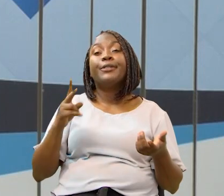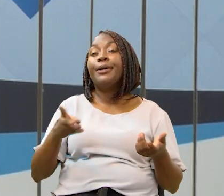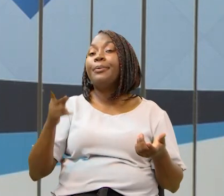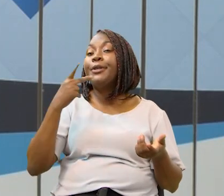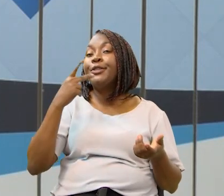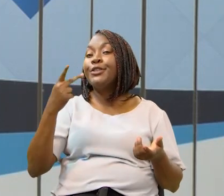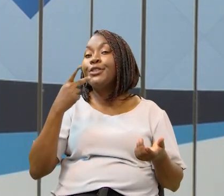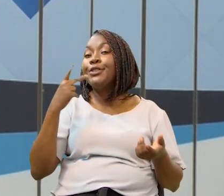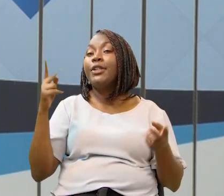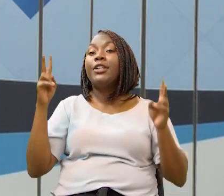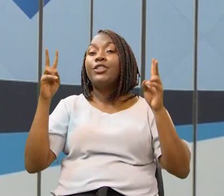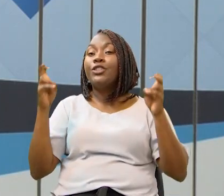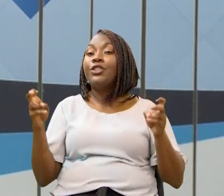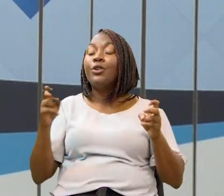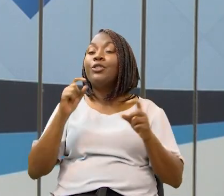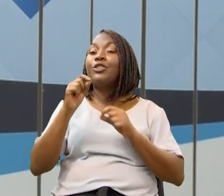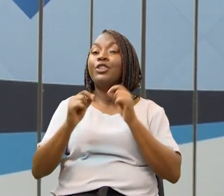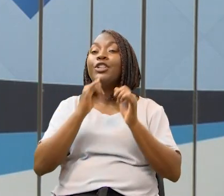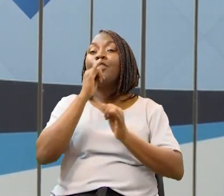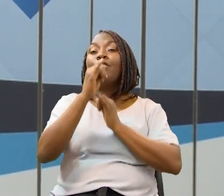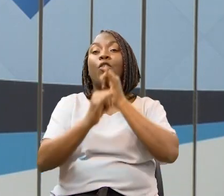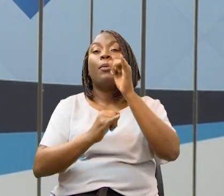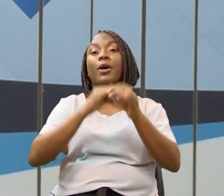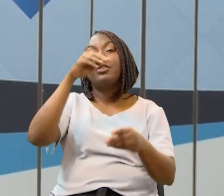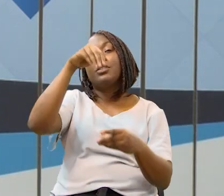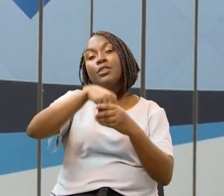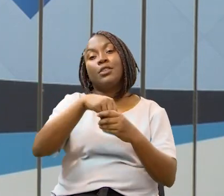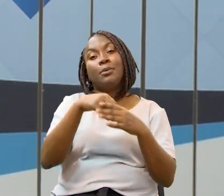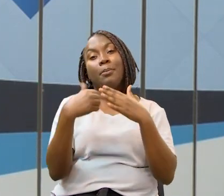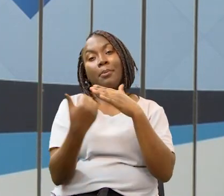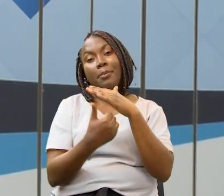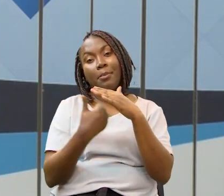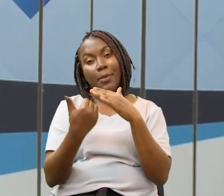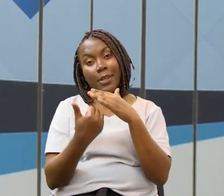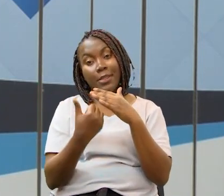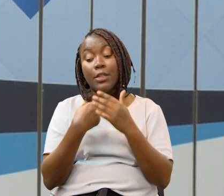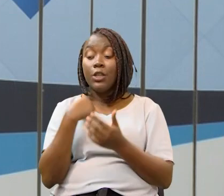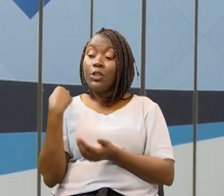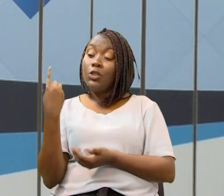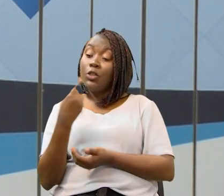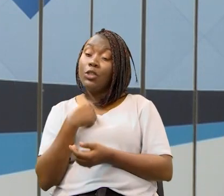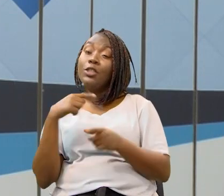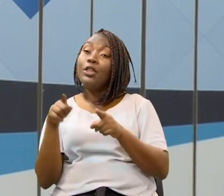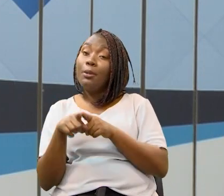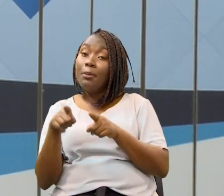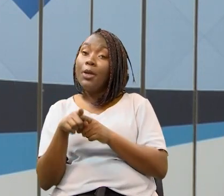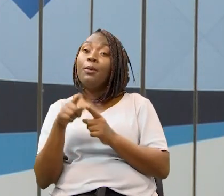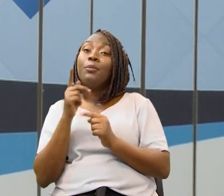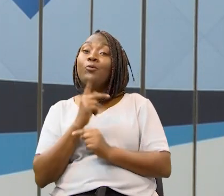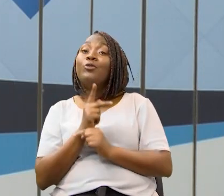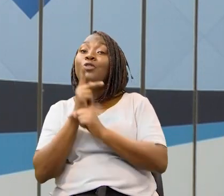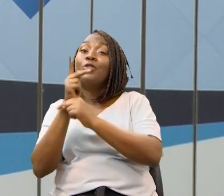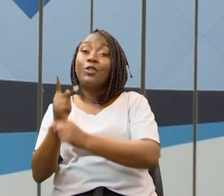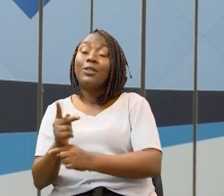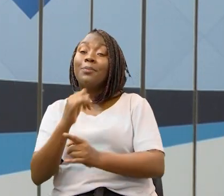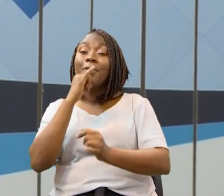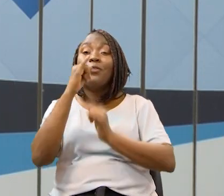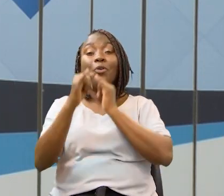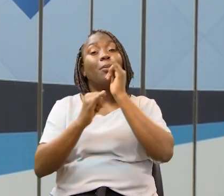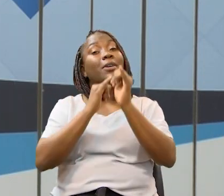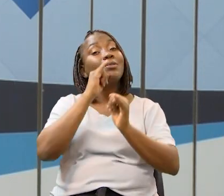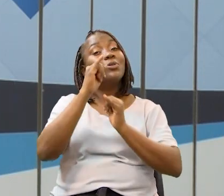sempre digo, a questão de informativos dentro das empresas, mas nós também... buscarmos